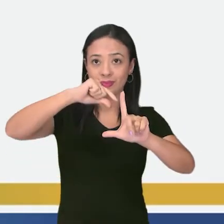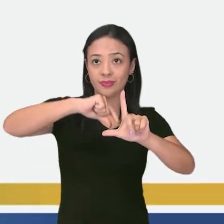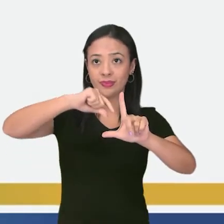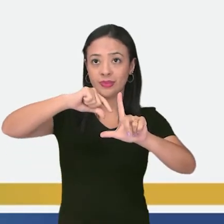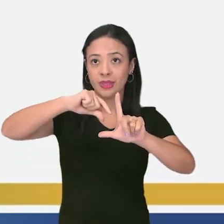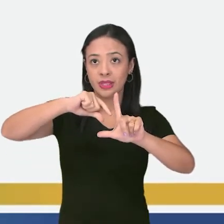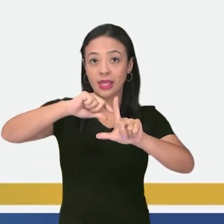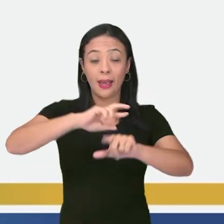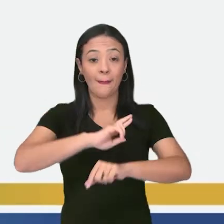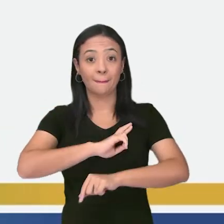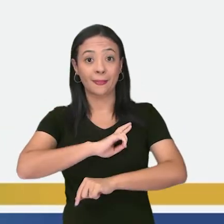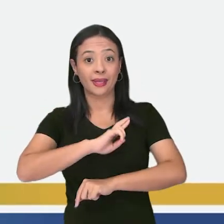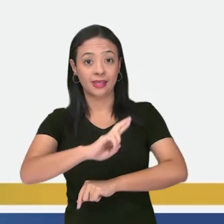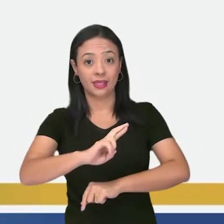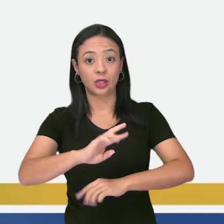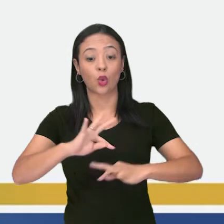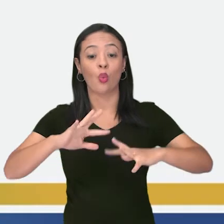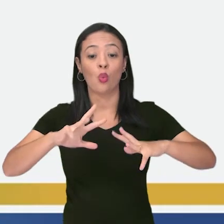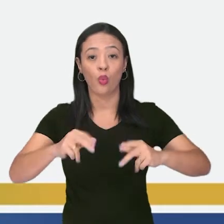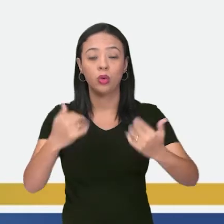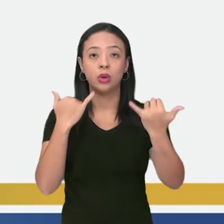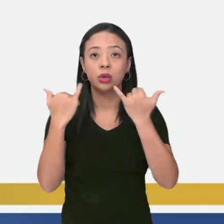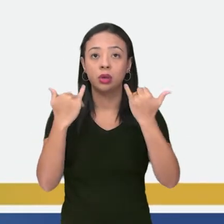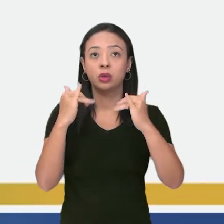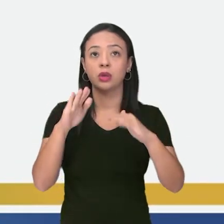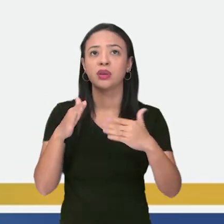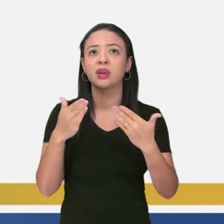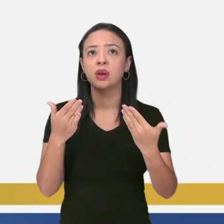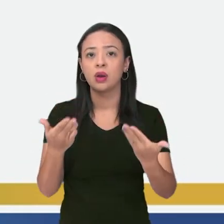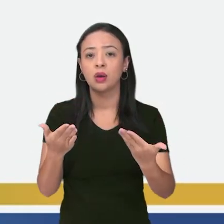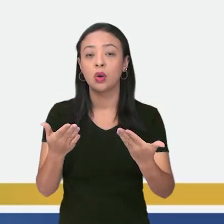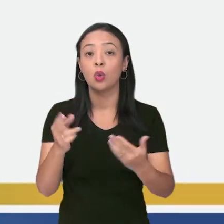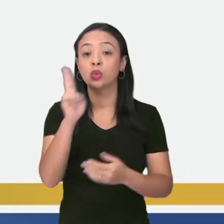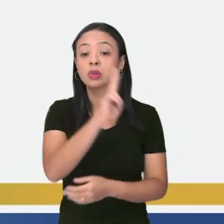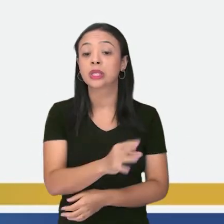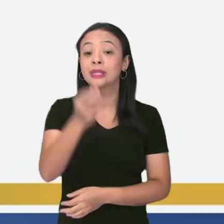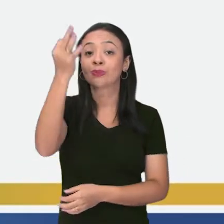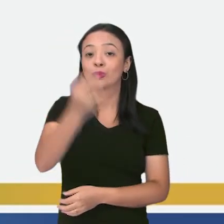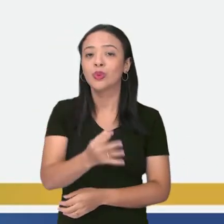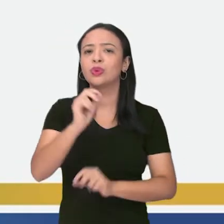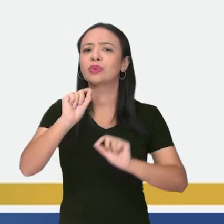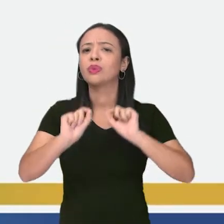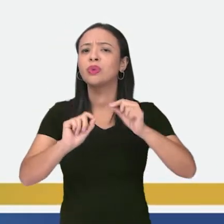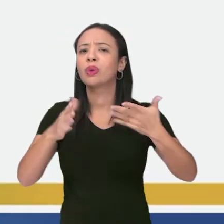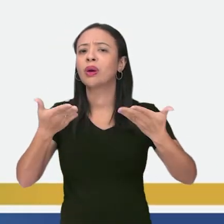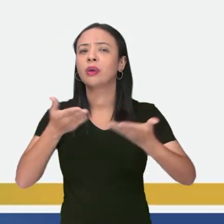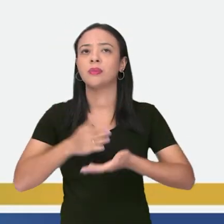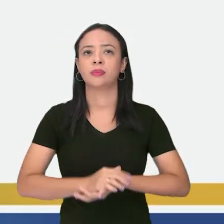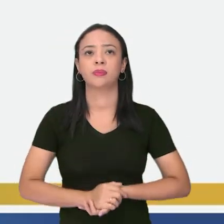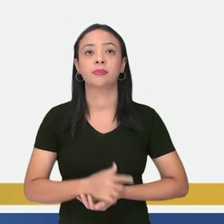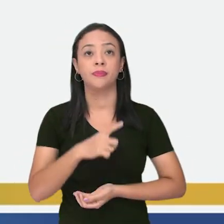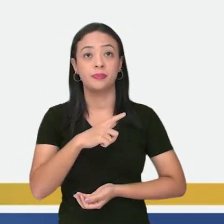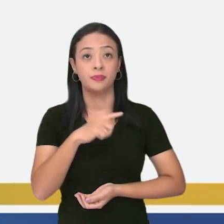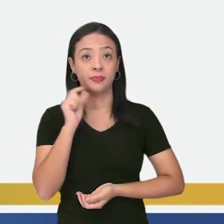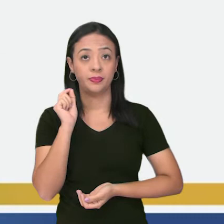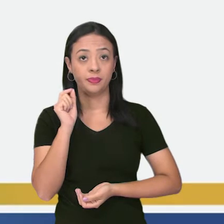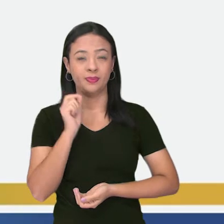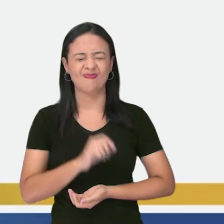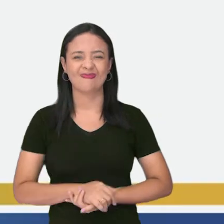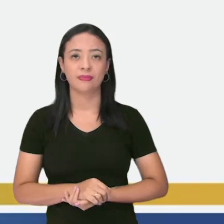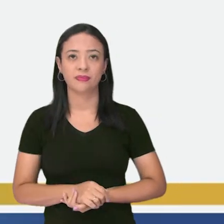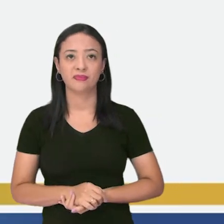que representa essas informações em porcentagem é. Aí nós temos aí